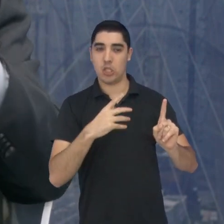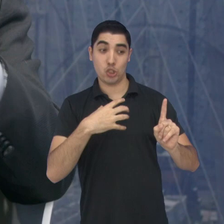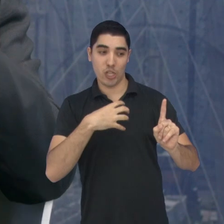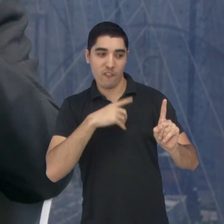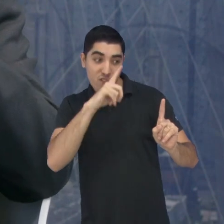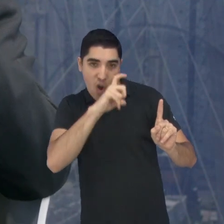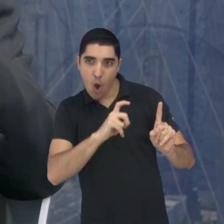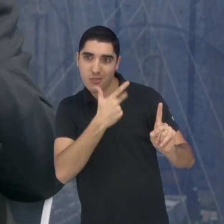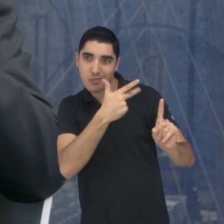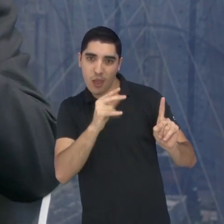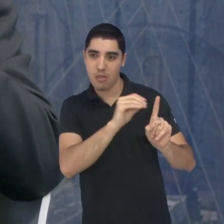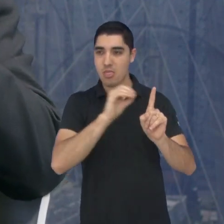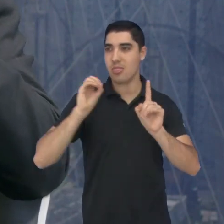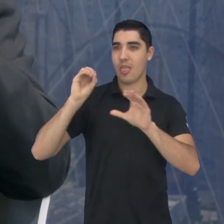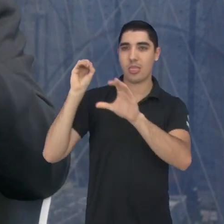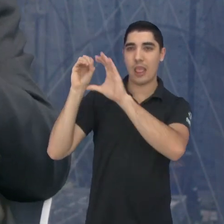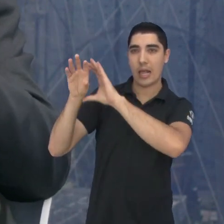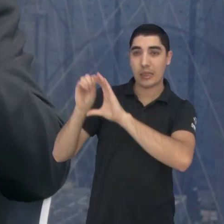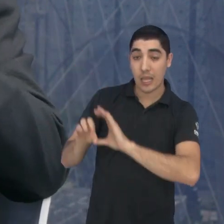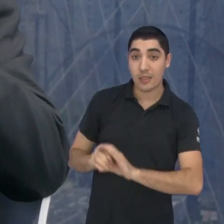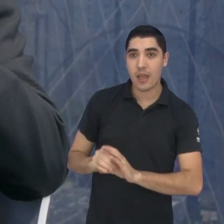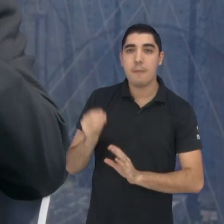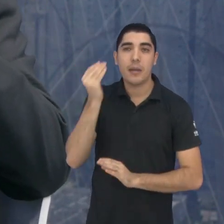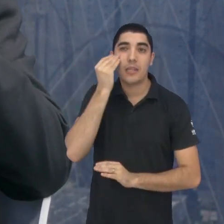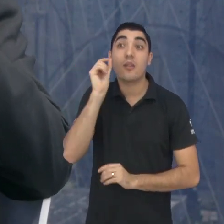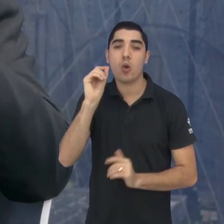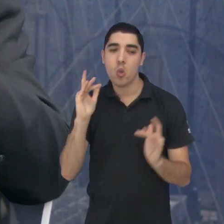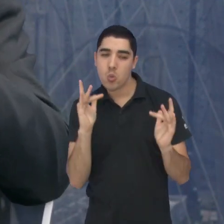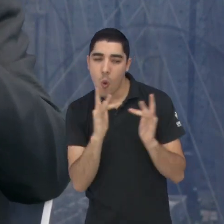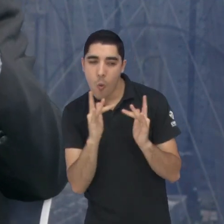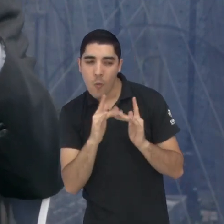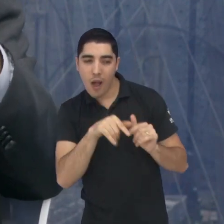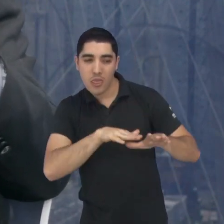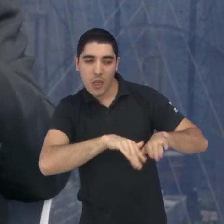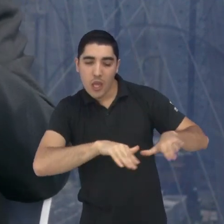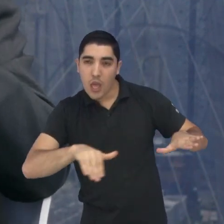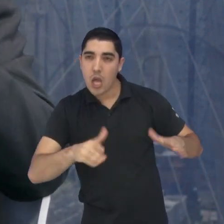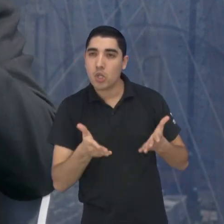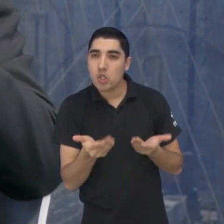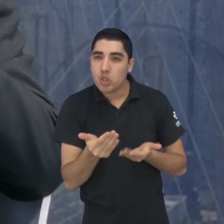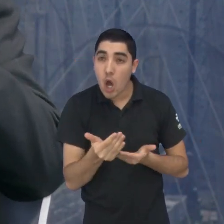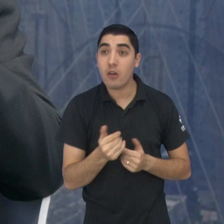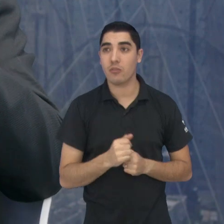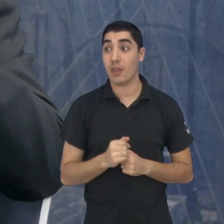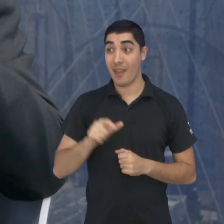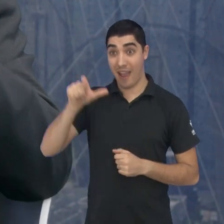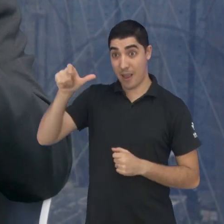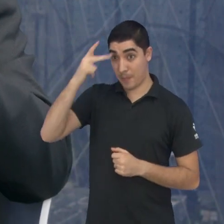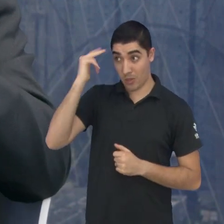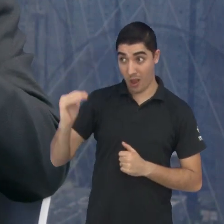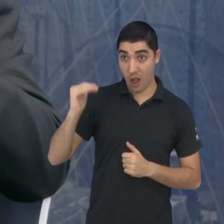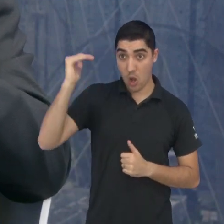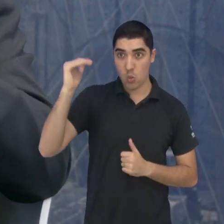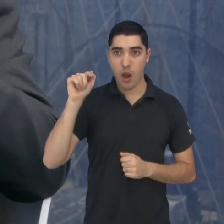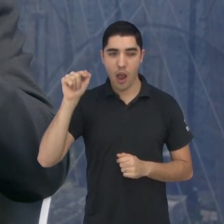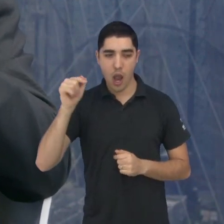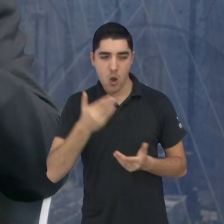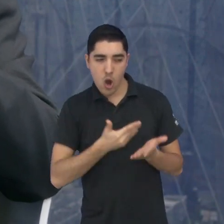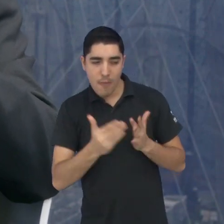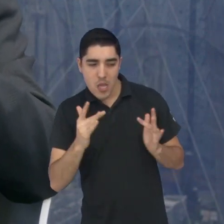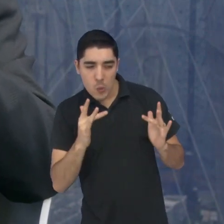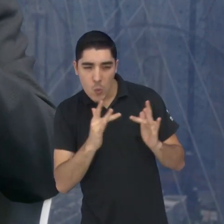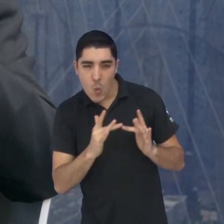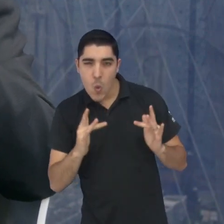de cooptar menores, de fazer contato com o menor, se aproximar virtualmente dos menores e, obviamente, criando esse laço